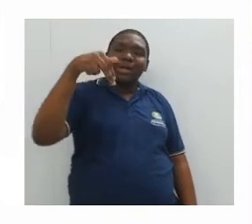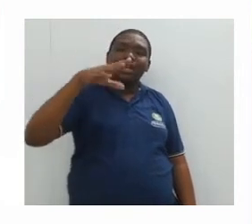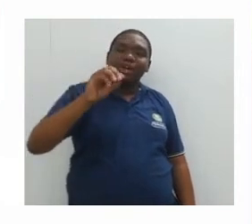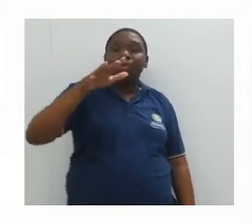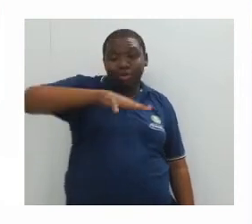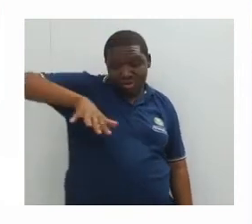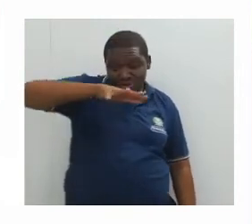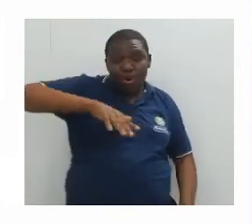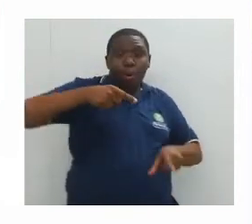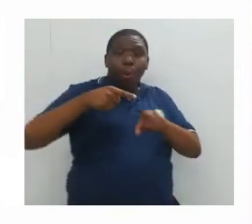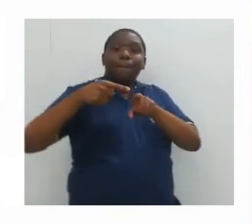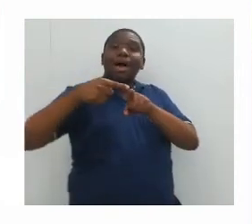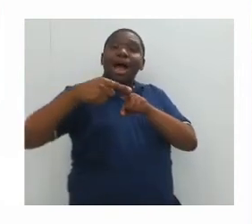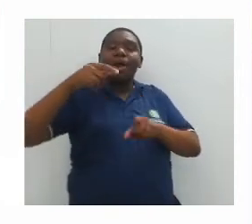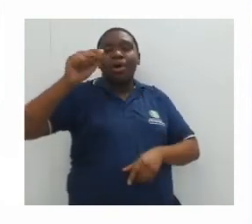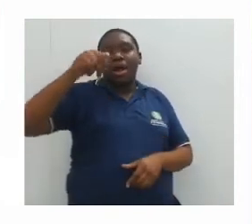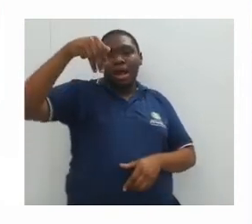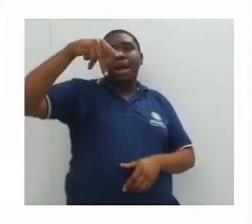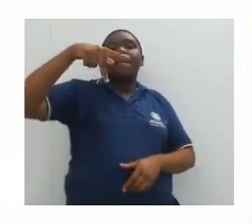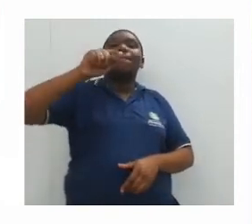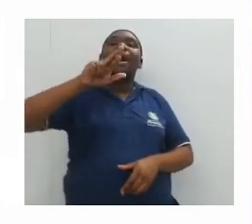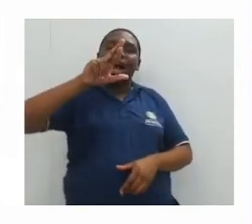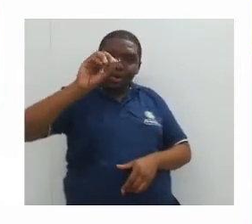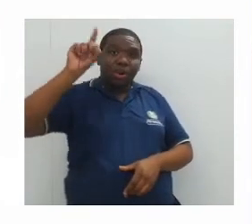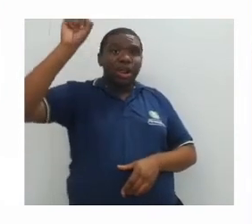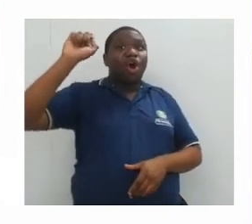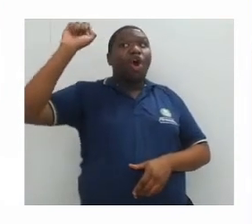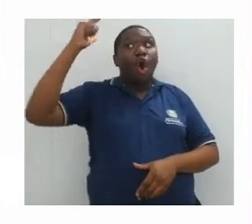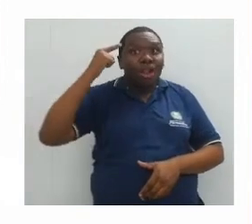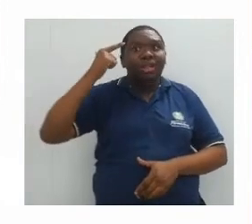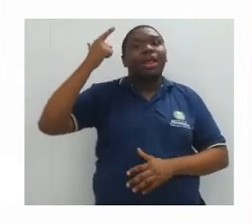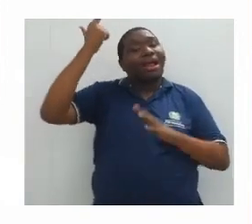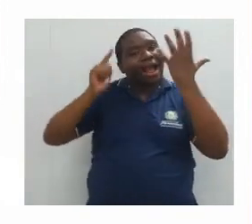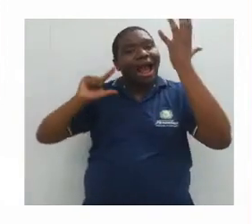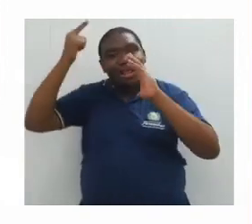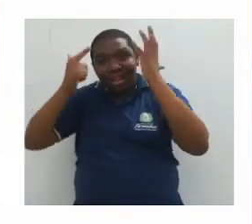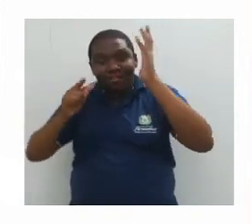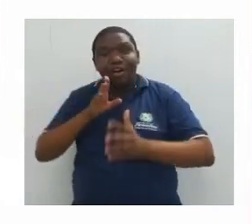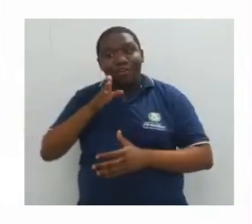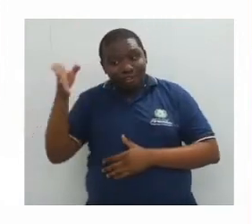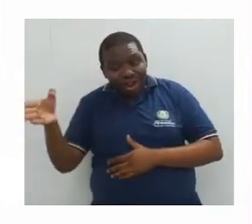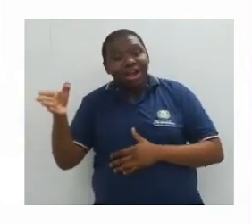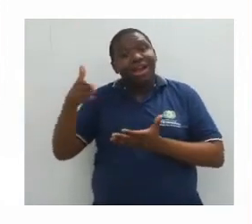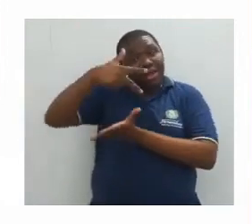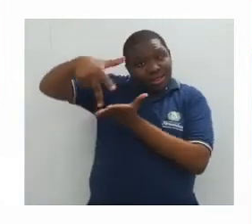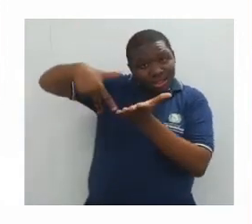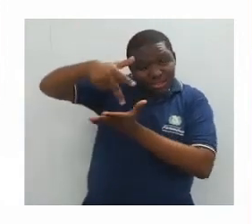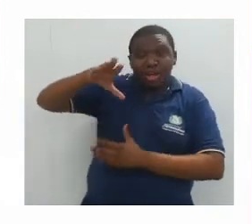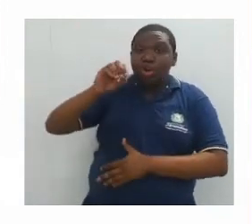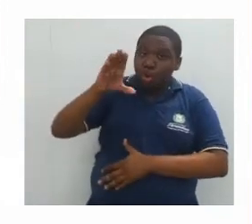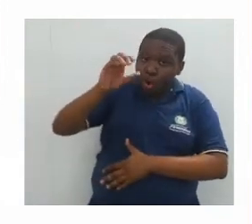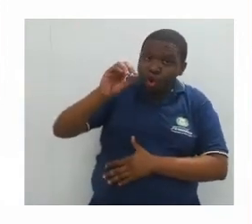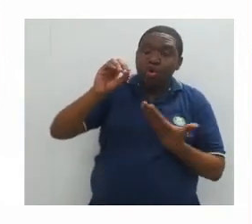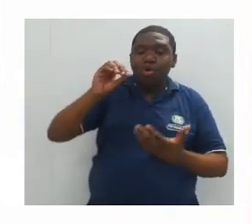do Amparo. Então quem vai por ali, quem já brincou o carnaval, desce um pouquinho, vai para o Amparo para dançar o coco do Amaro